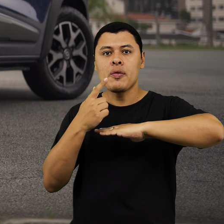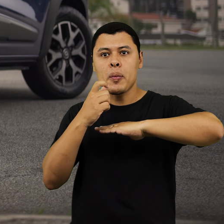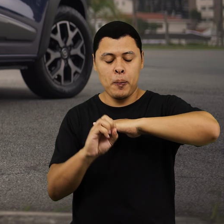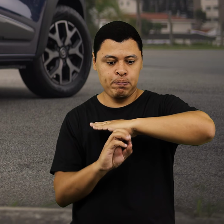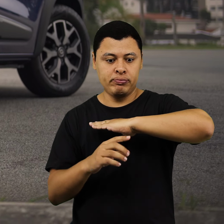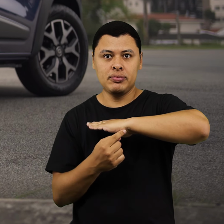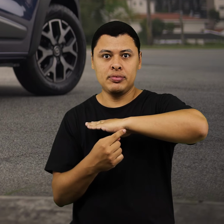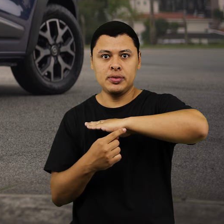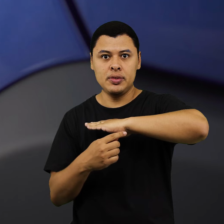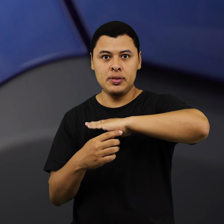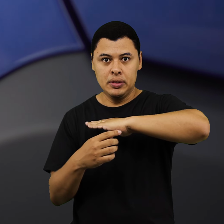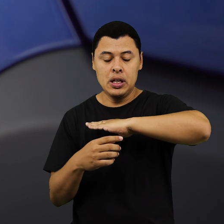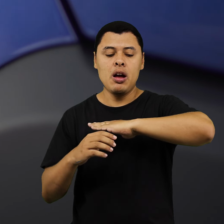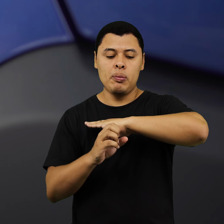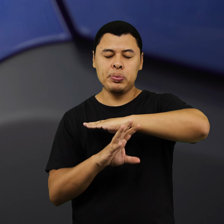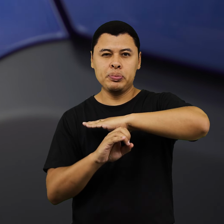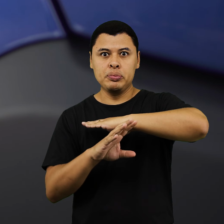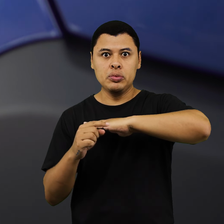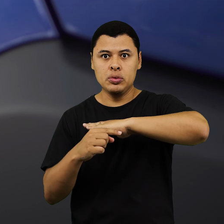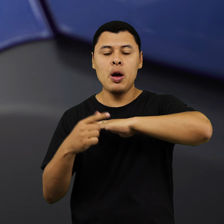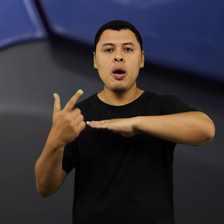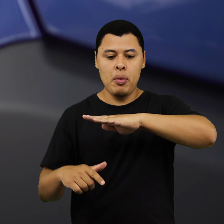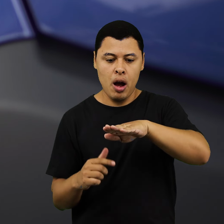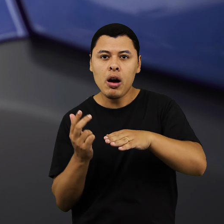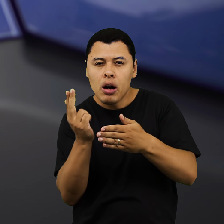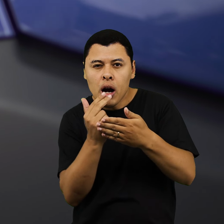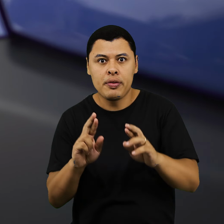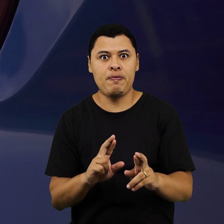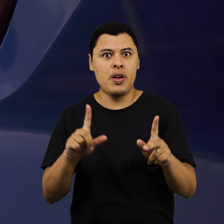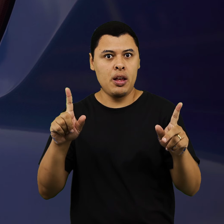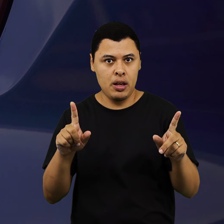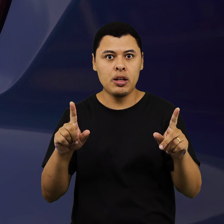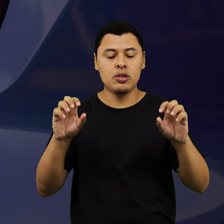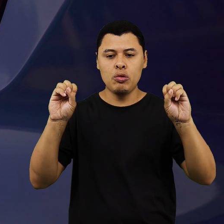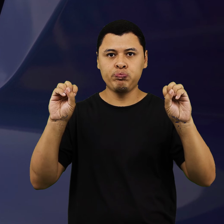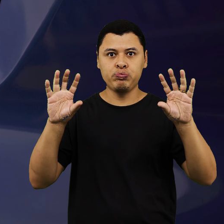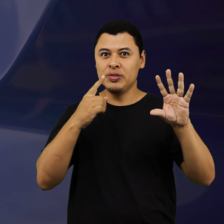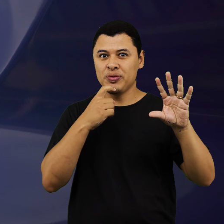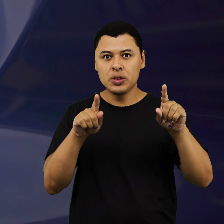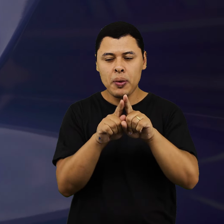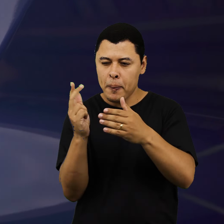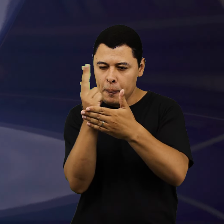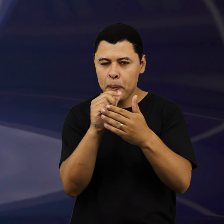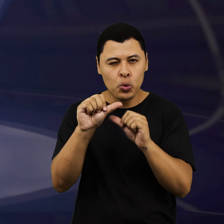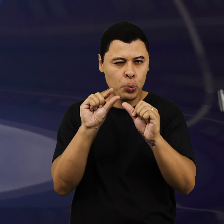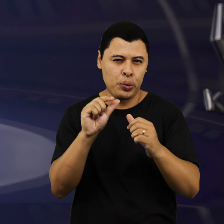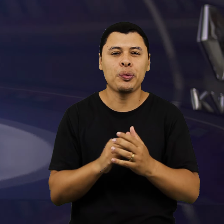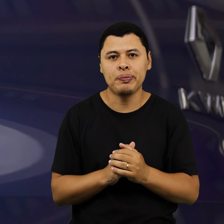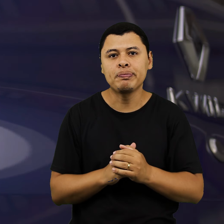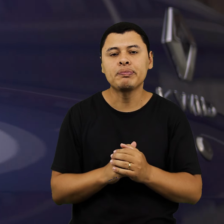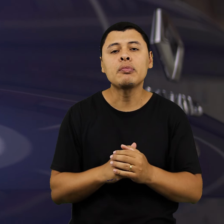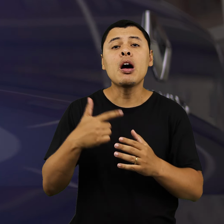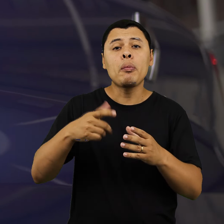de gato aqui com esse ressalto aqui e também a assinatura em LED presente no grupo óptico traseiro, que mudou um pouquinho. Aqui dentro a gente também